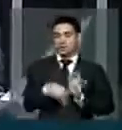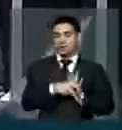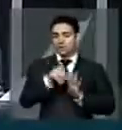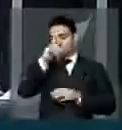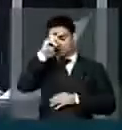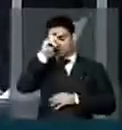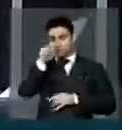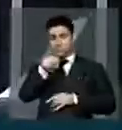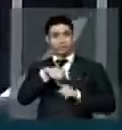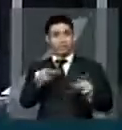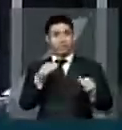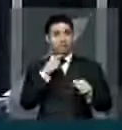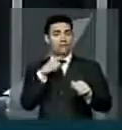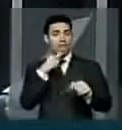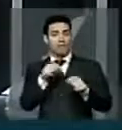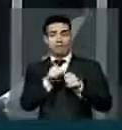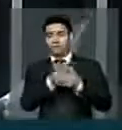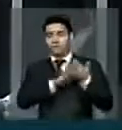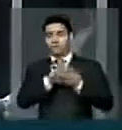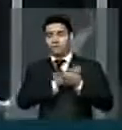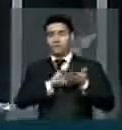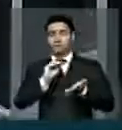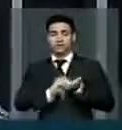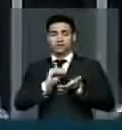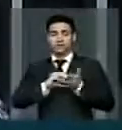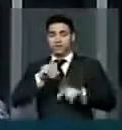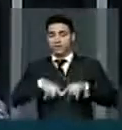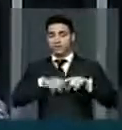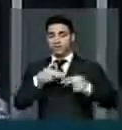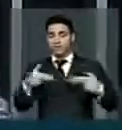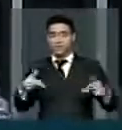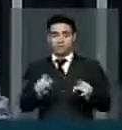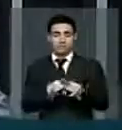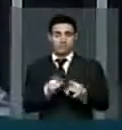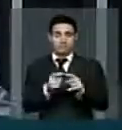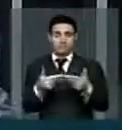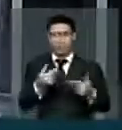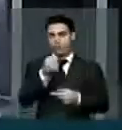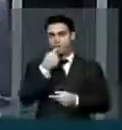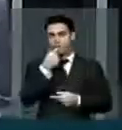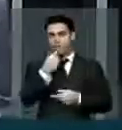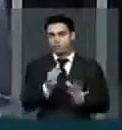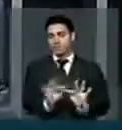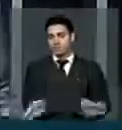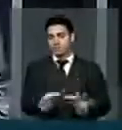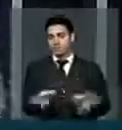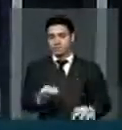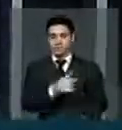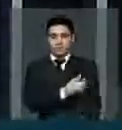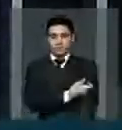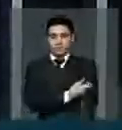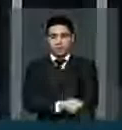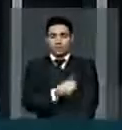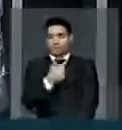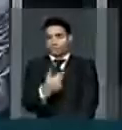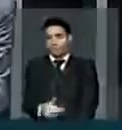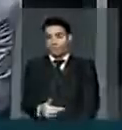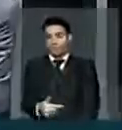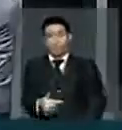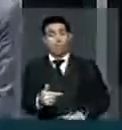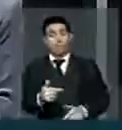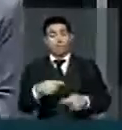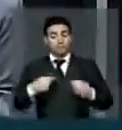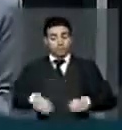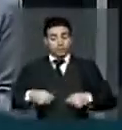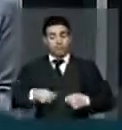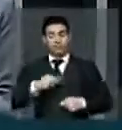poderá fazer se faltam equipamentos e até medicamentos como um simples soro. Precisamos que os recursos sejam